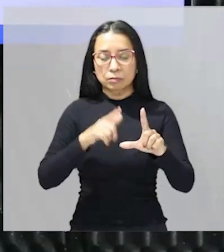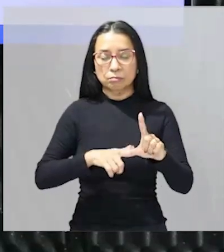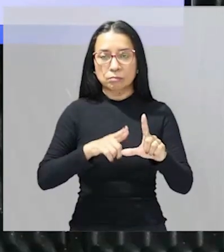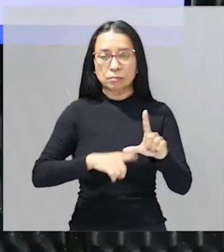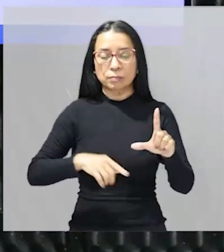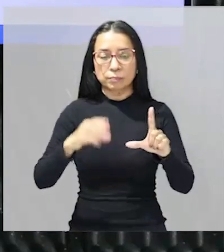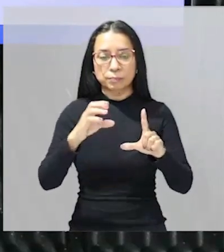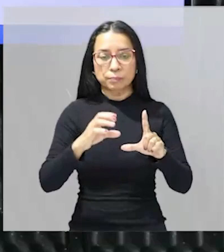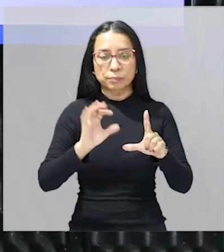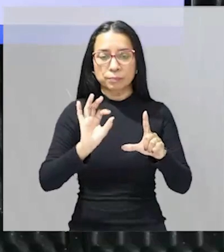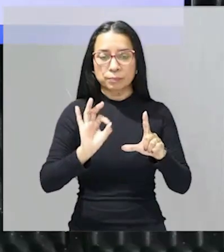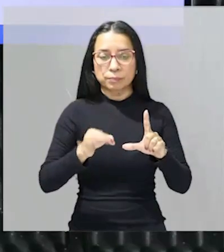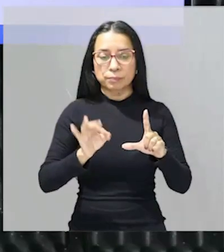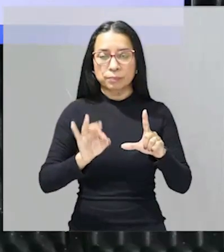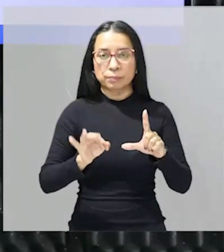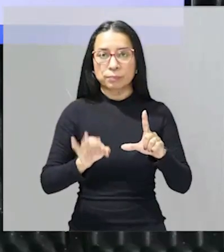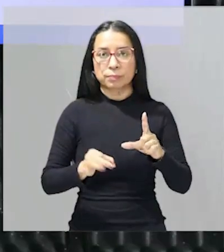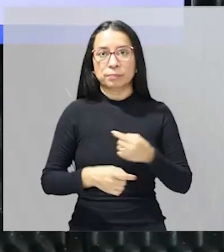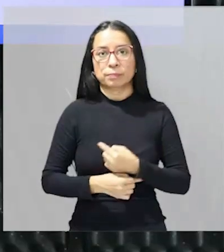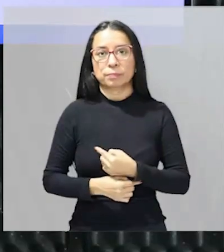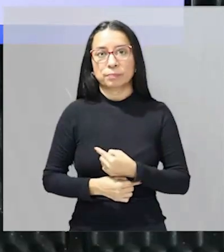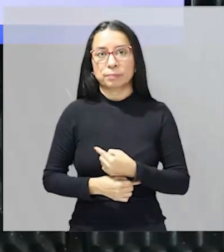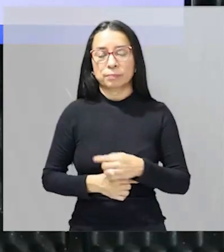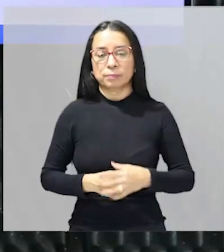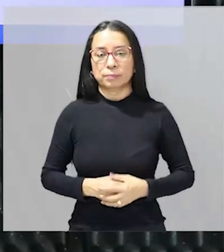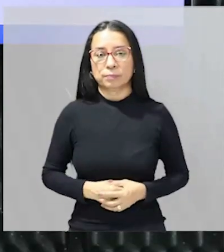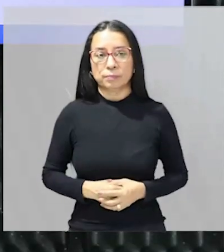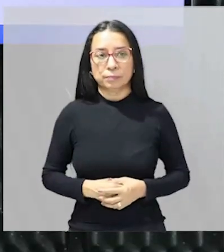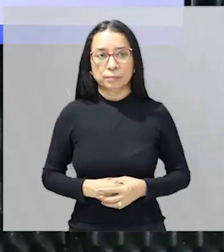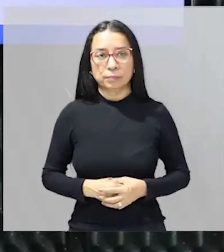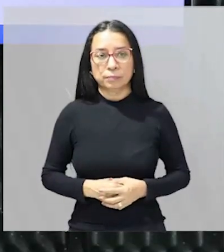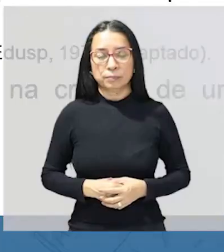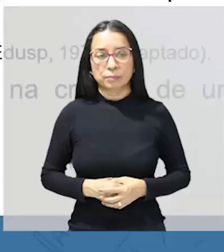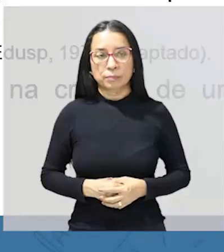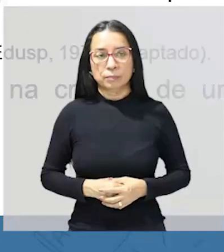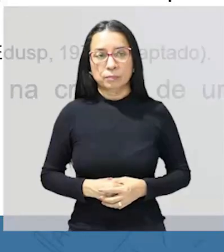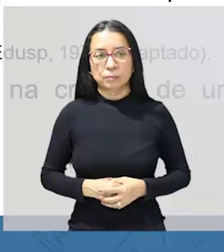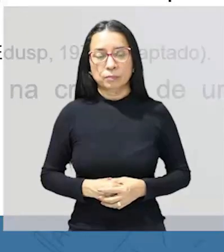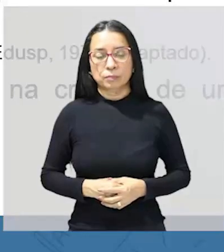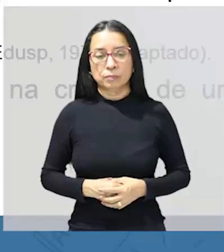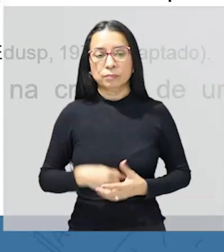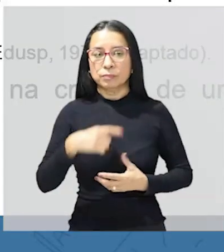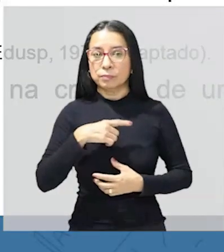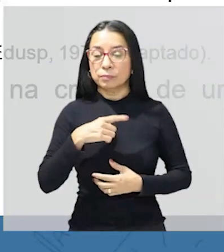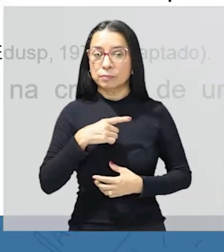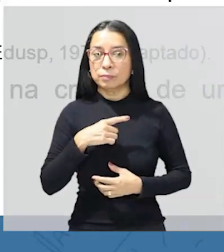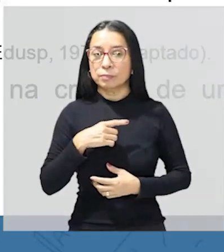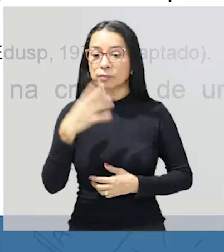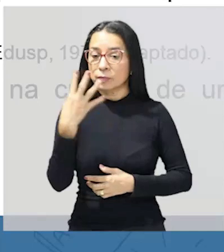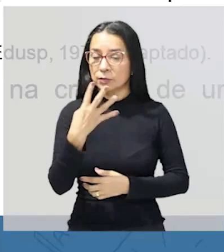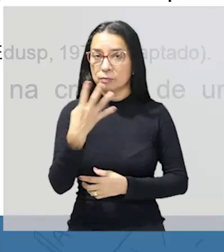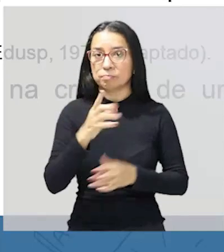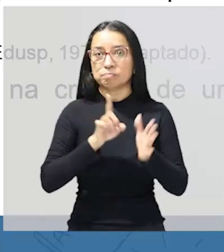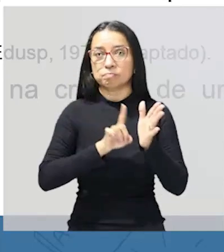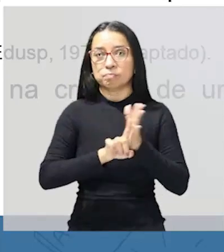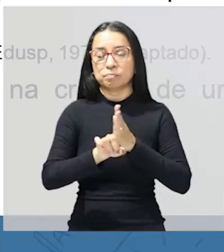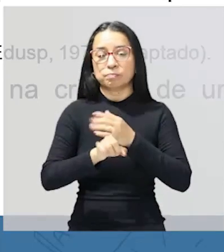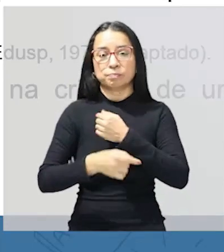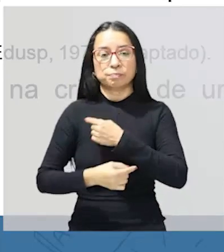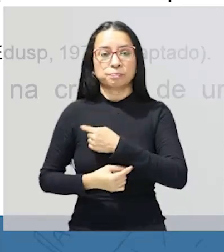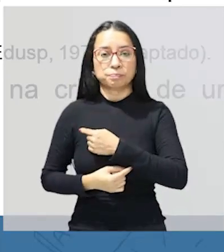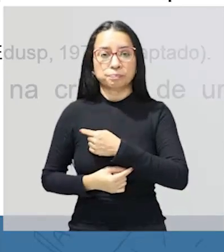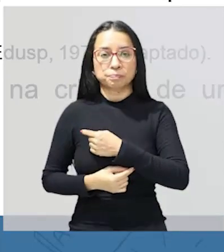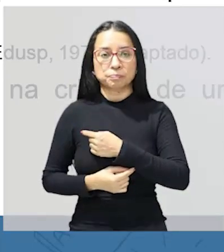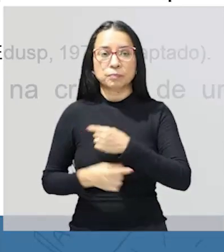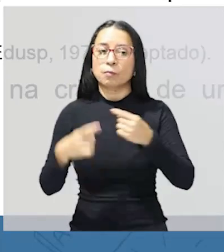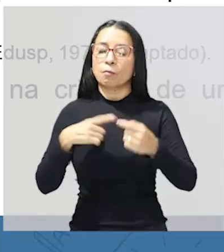das formas de dominação. Resposta à letra C de casa. Ok? Muito bem. E aqui nós temos a nossa quarta questão.